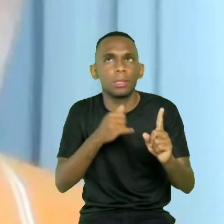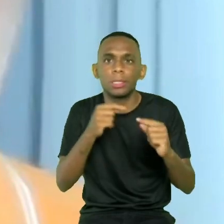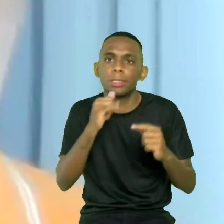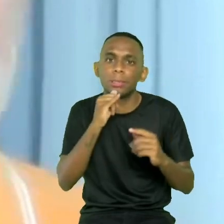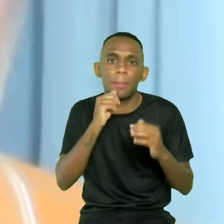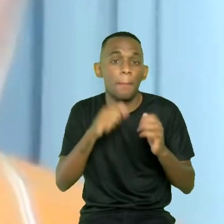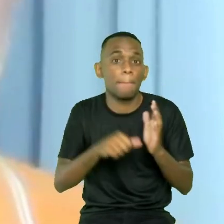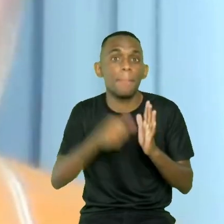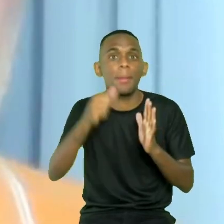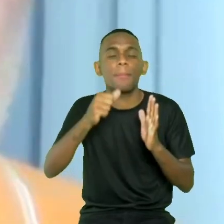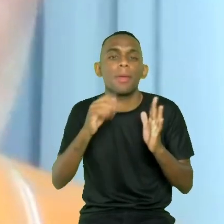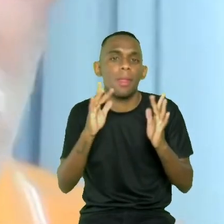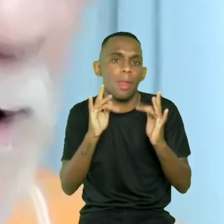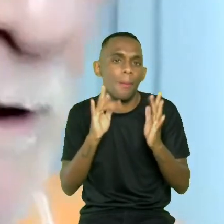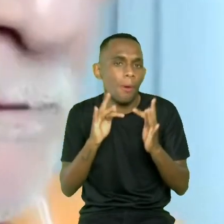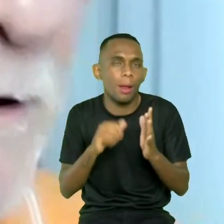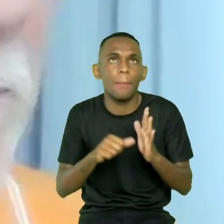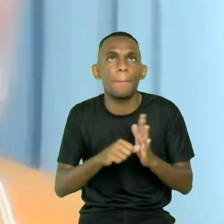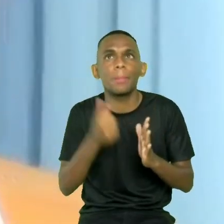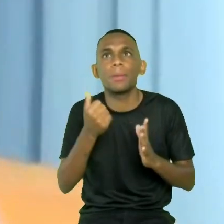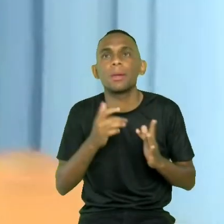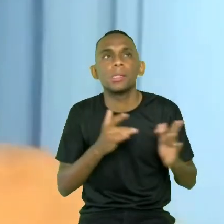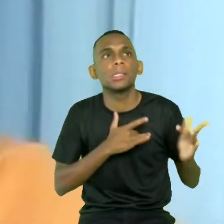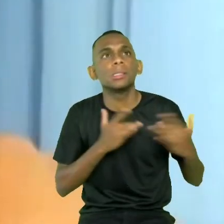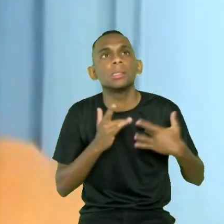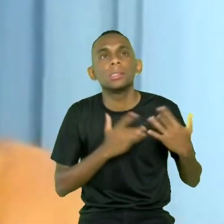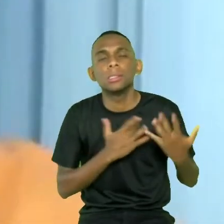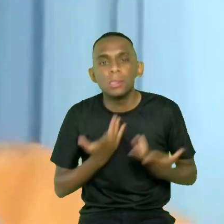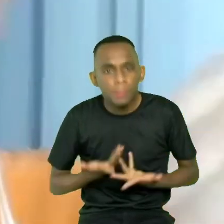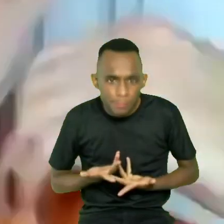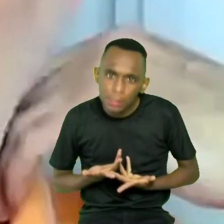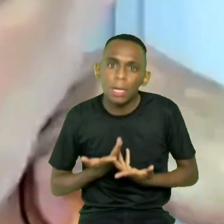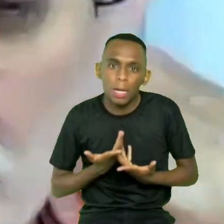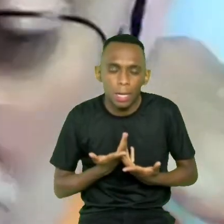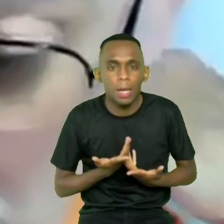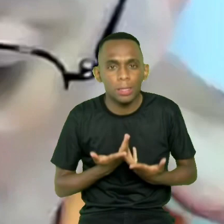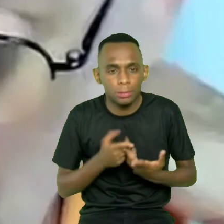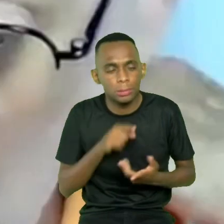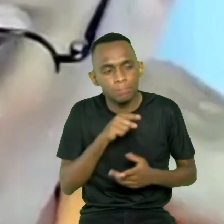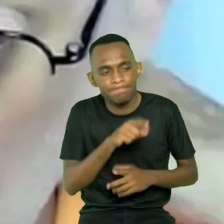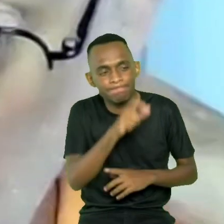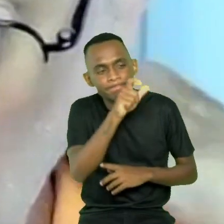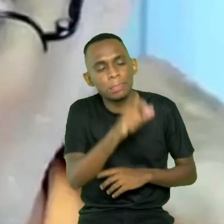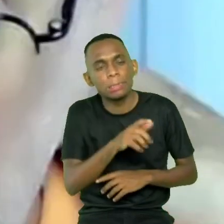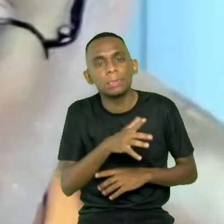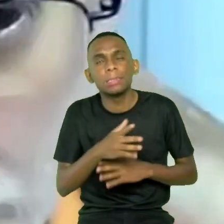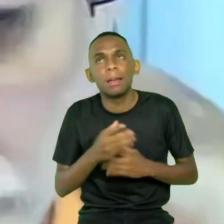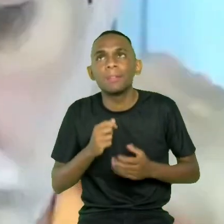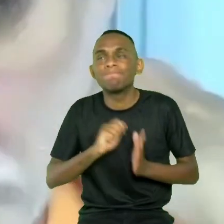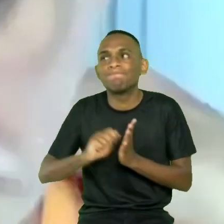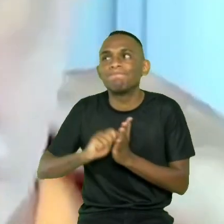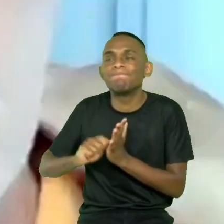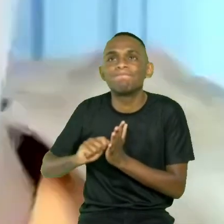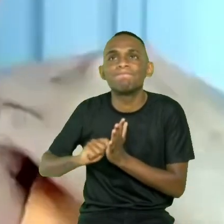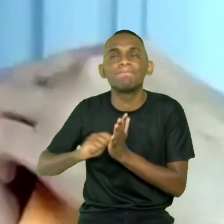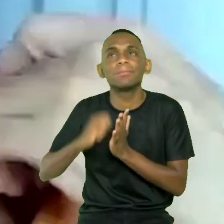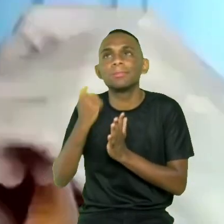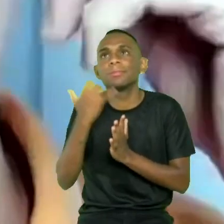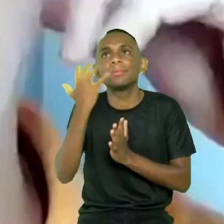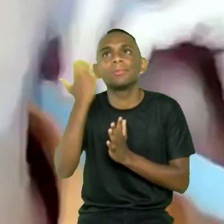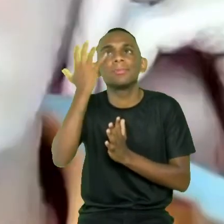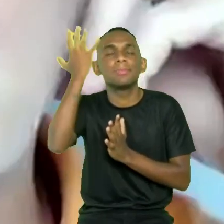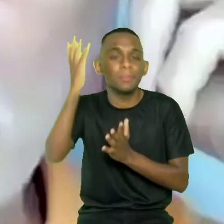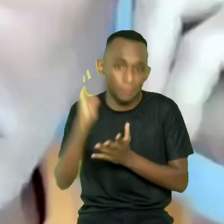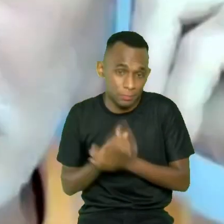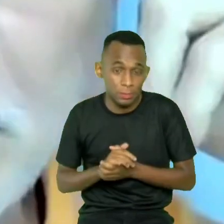paixão, que nem foi a primeira namorada, mas a primeira paixão. A gente escreve lá O João Cabral, eu costumo repetir muito isso,